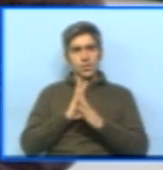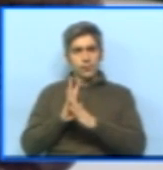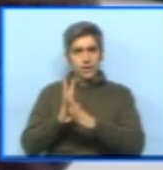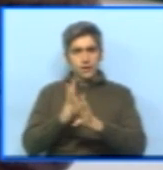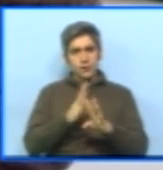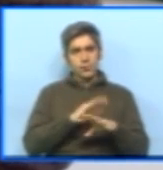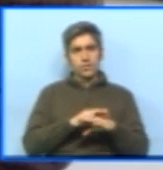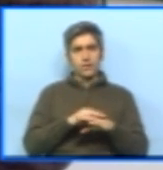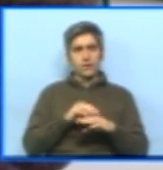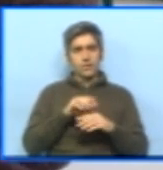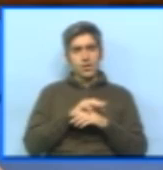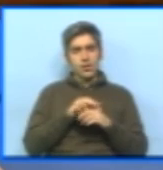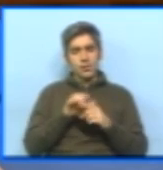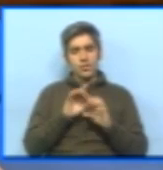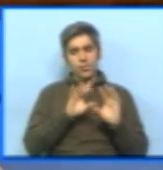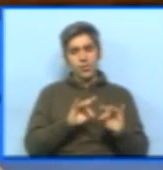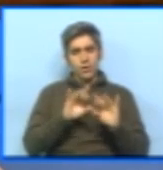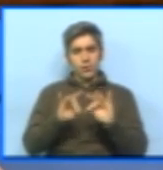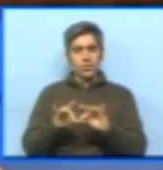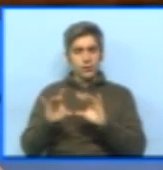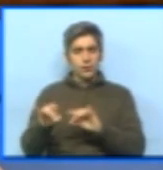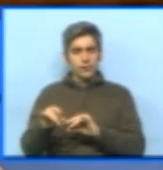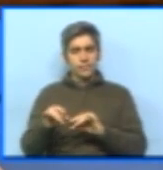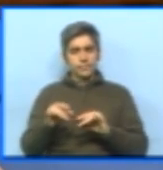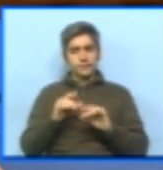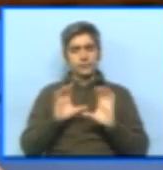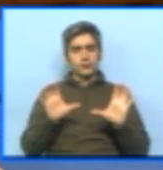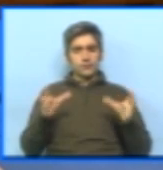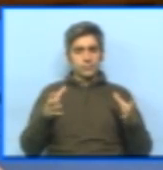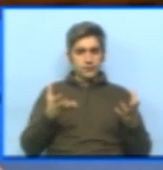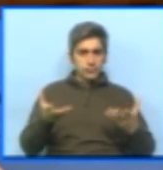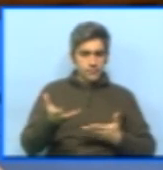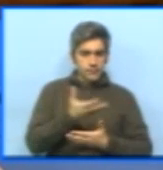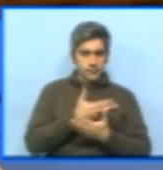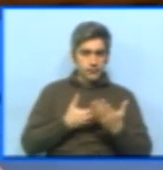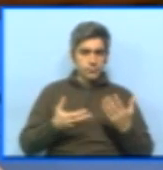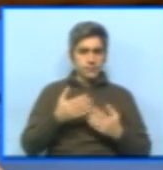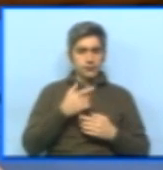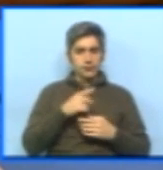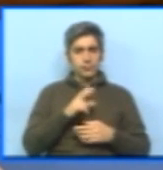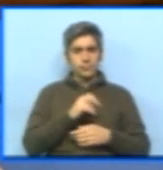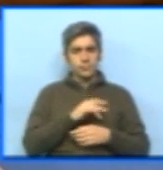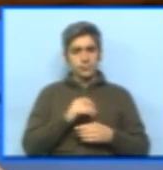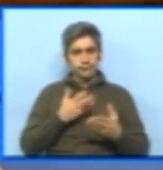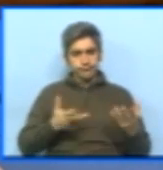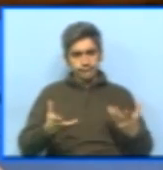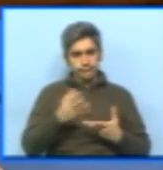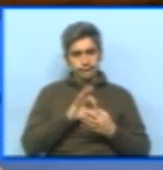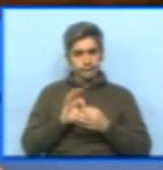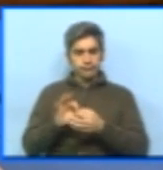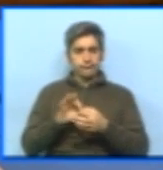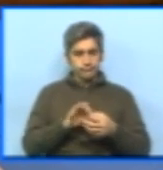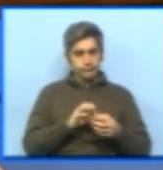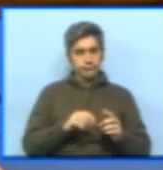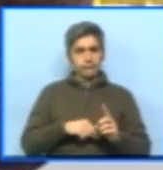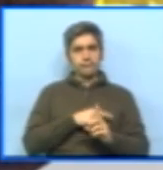por causa destas dimensões. Por um lado, da dimensão comunitária muito própria que a romaria tem, de fraternidade mesmo. Por